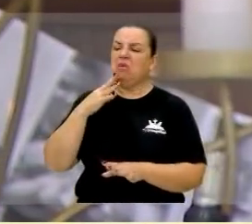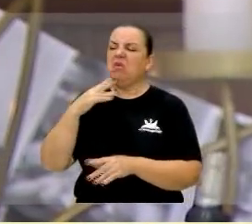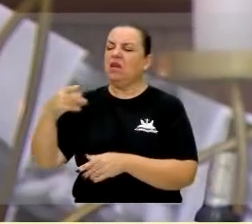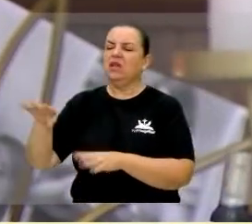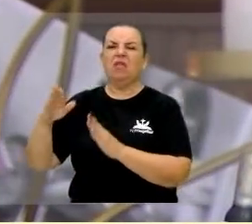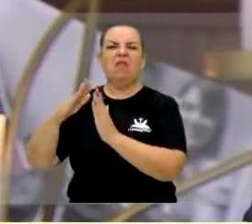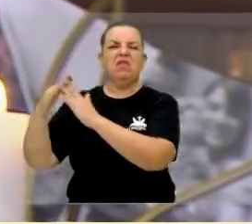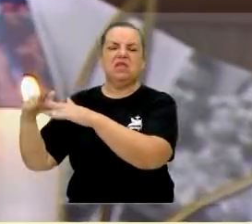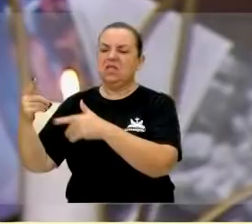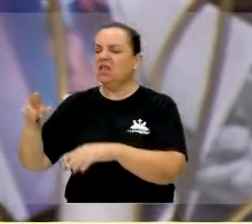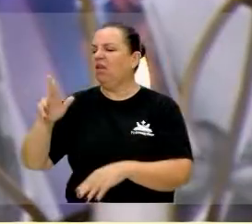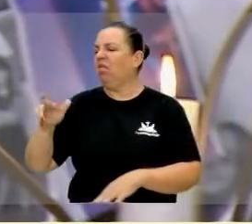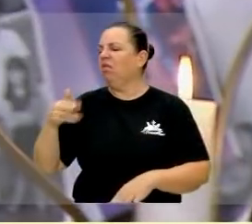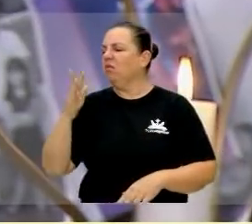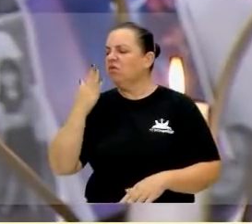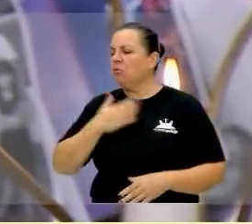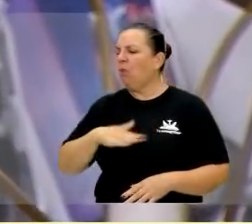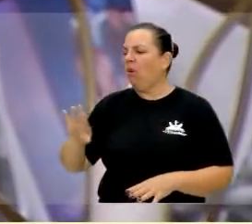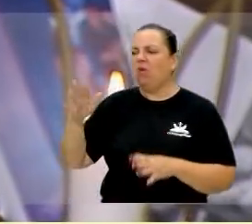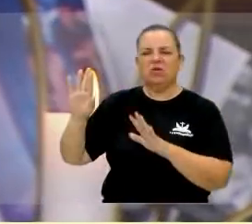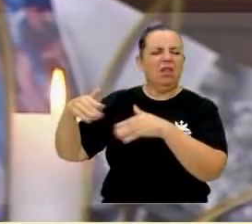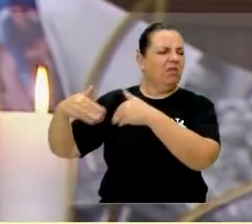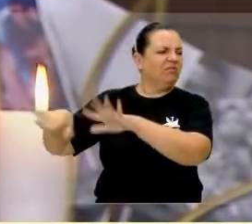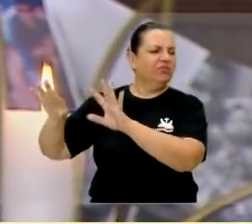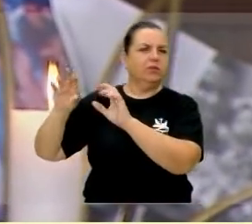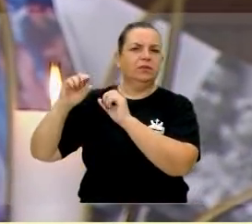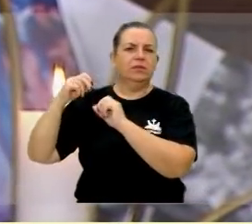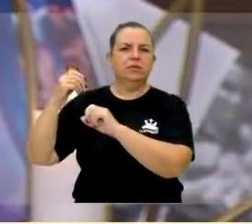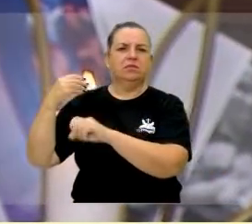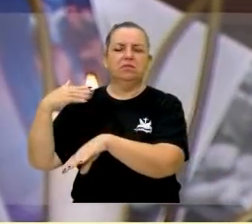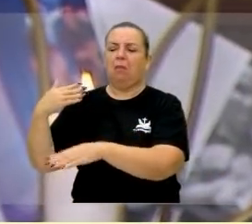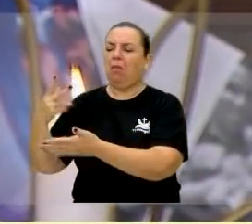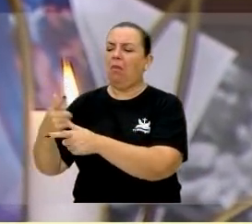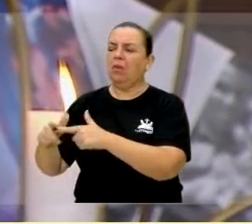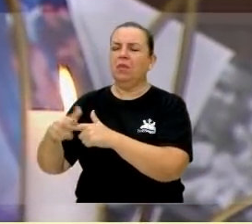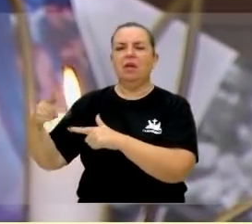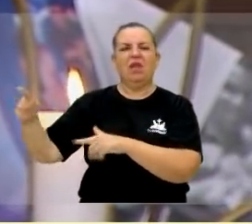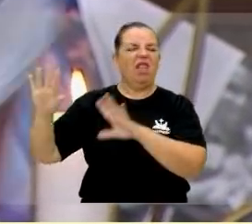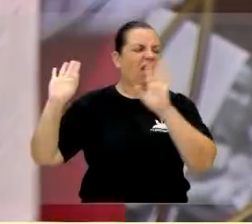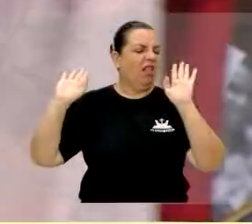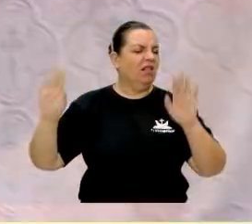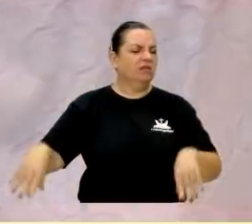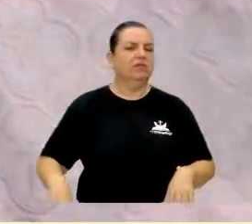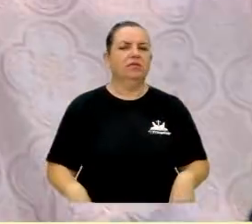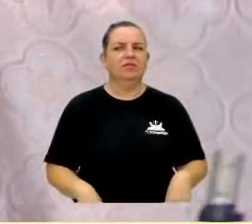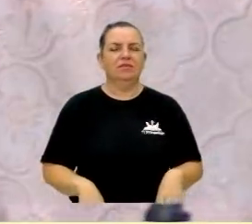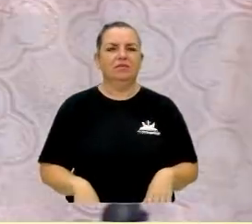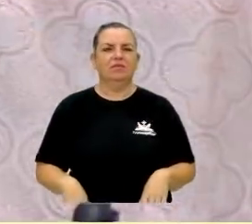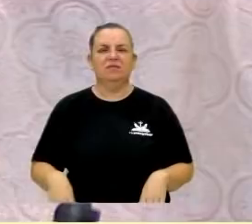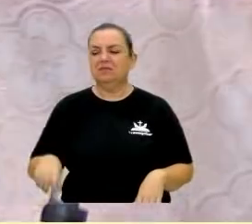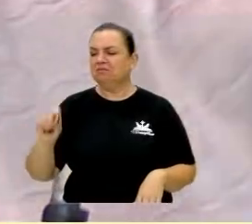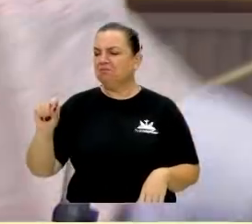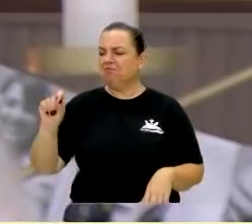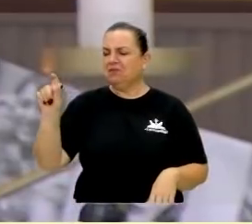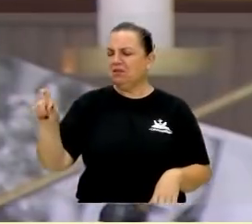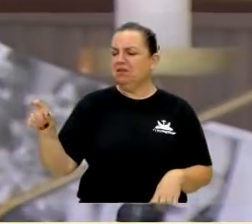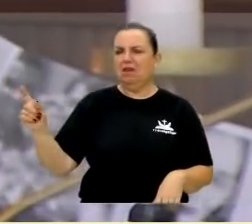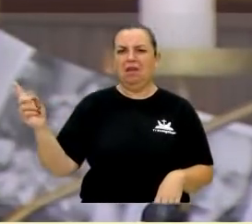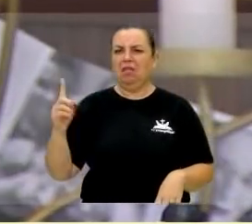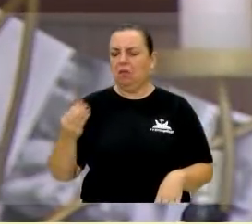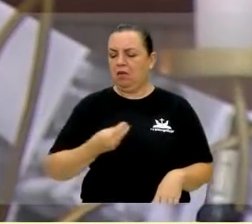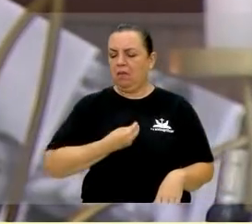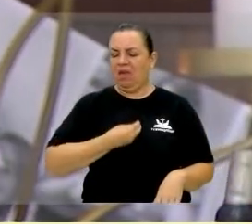vizinha que você nunca viu, não quer ver, falou mal de você, dane-se a vizinha. Dane-se quem não entra na minha